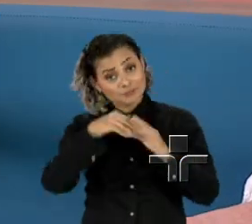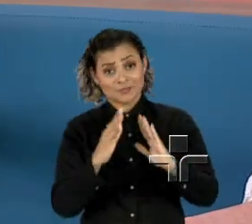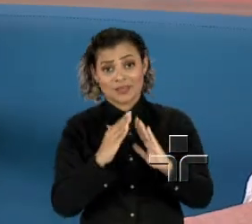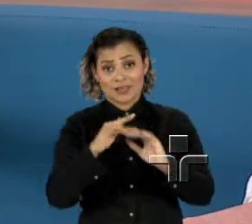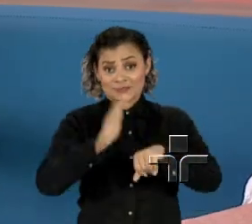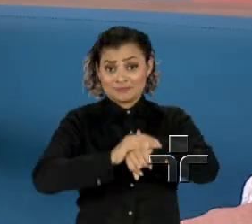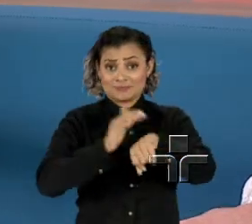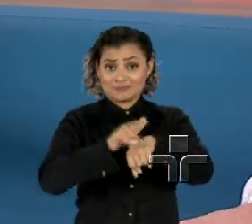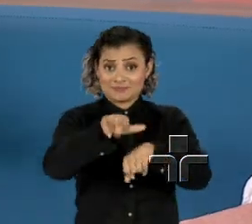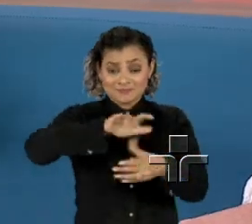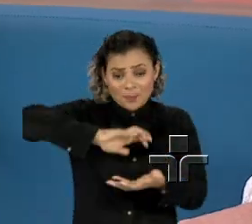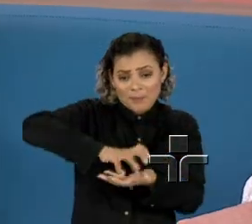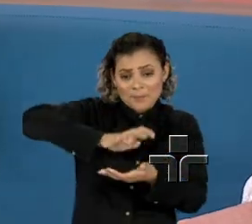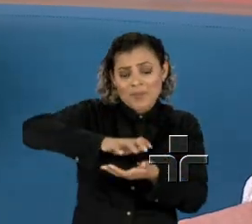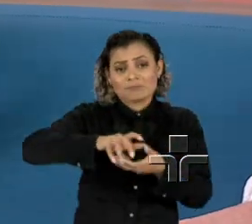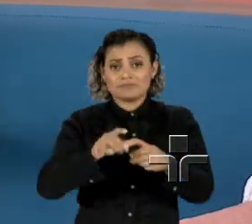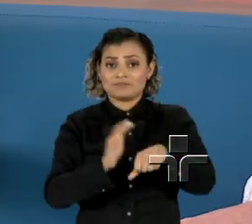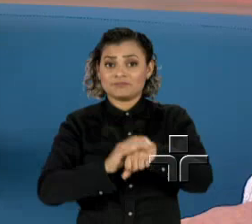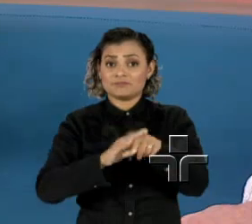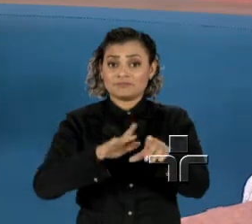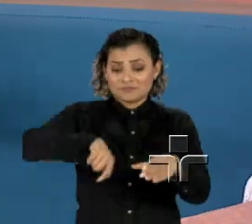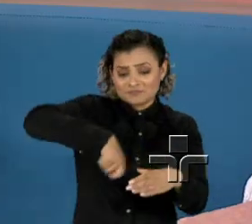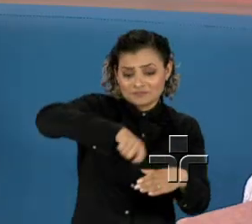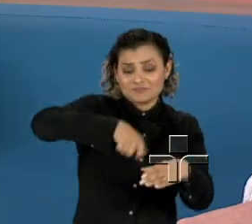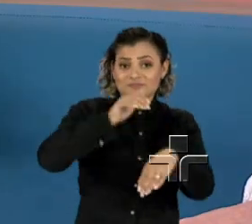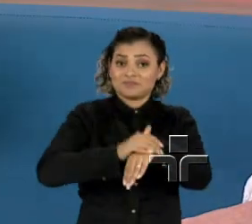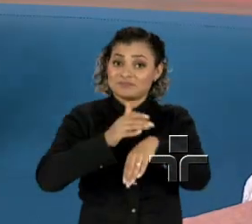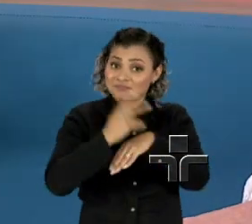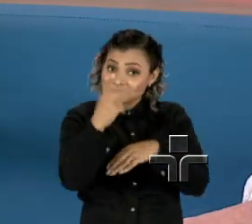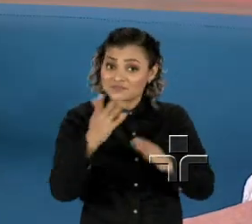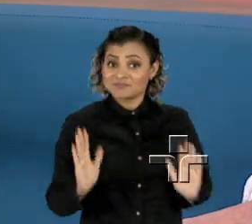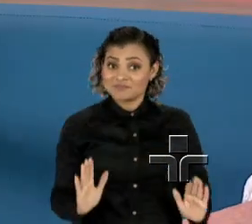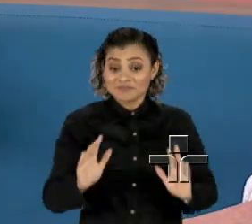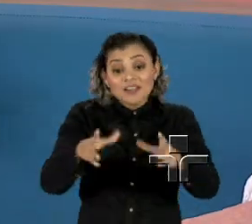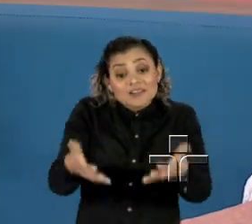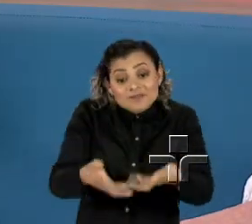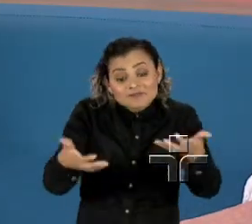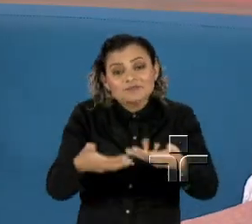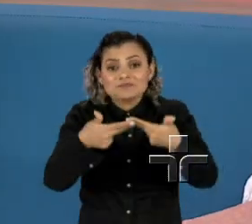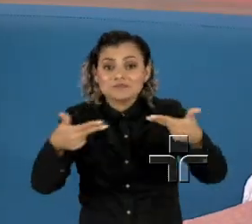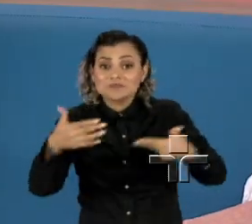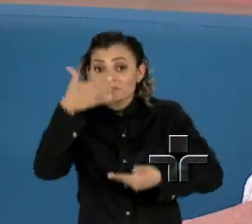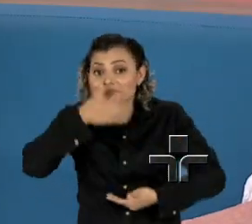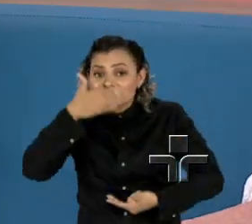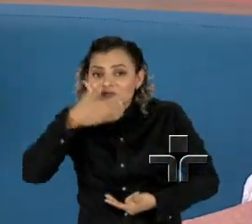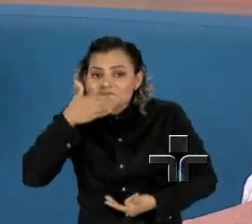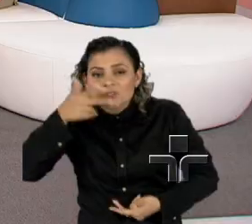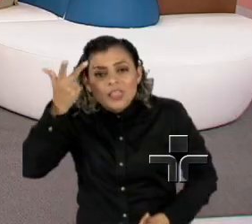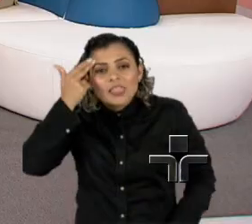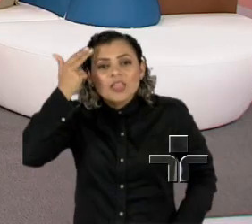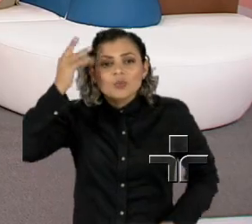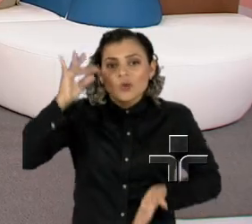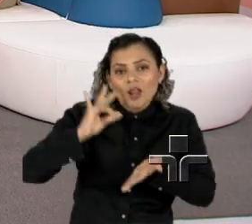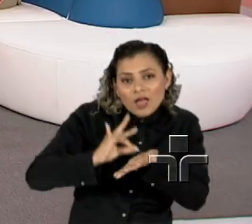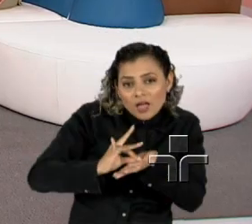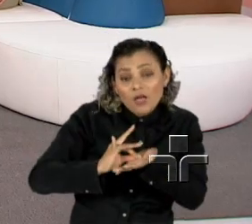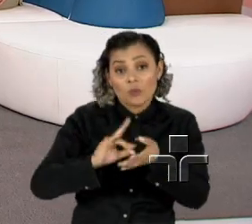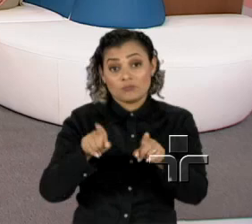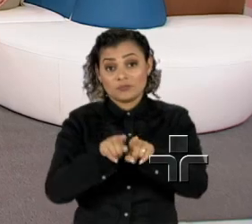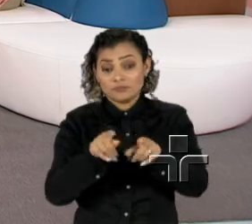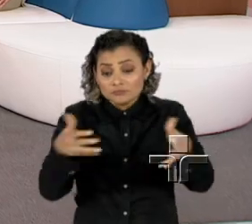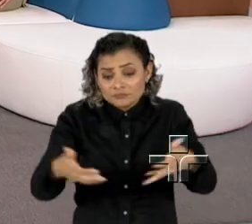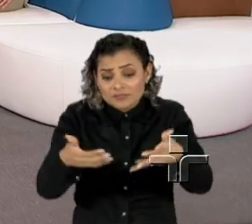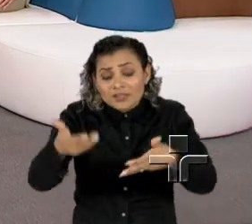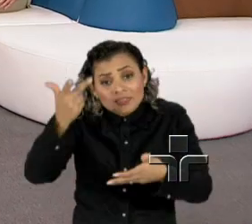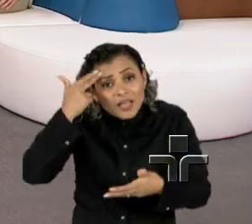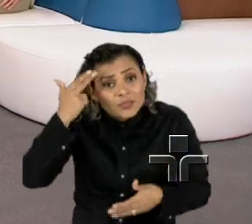estavam falando aqui agora daquele alimento, cozinhar, trazer legumes e verduras. Se a fruta for fresca, se o alimento for fresco,